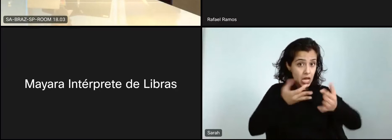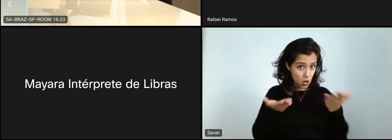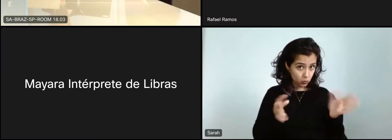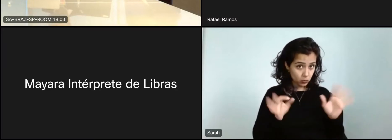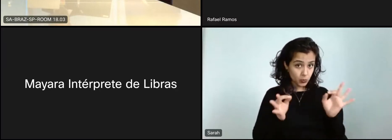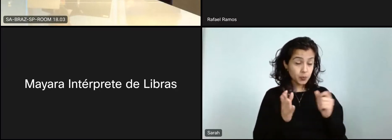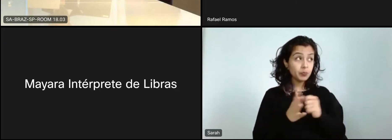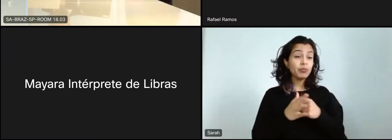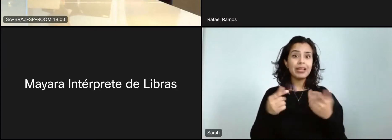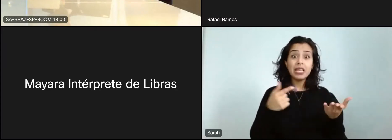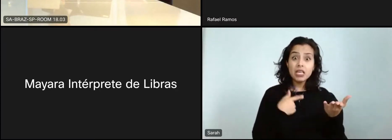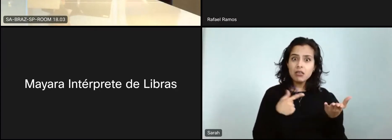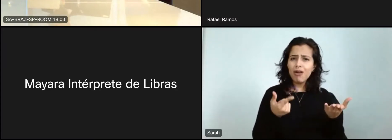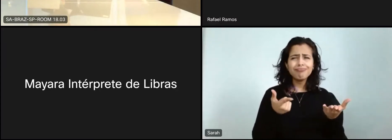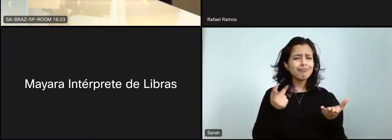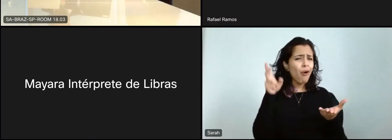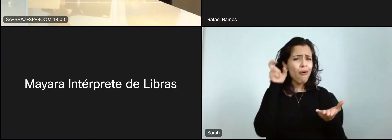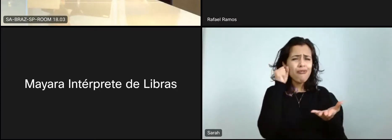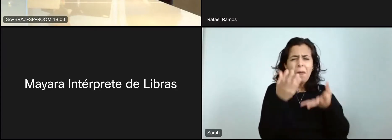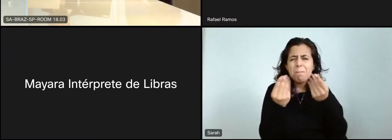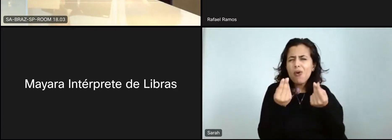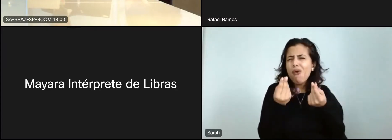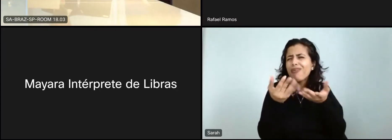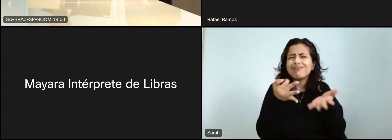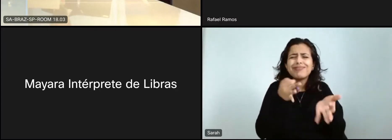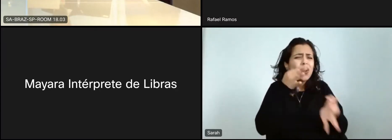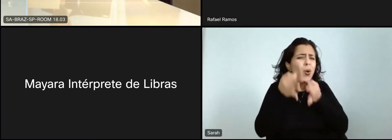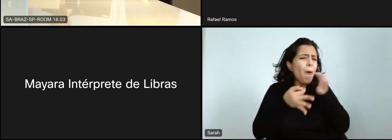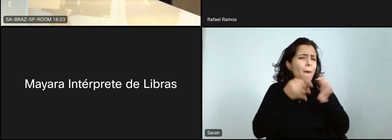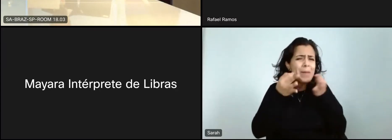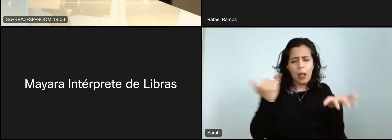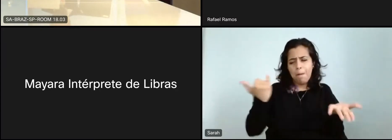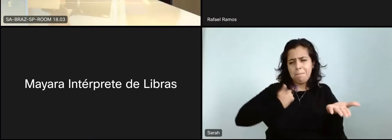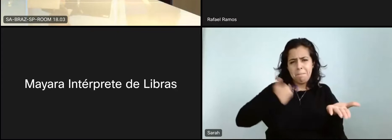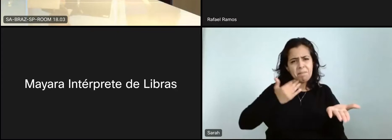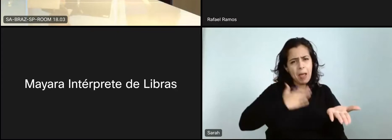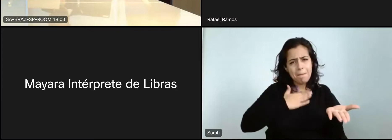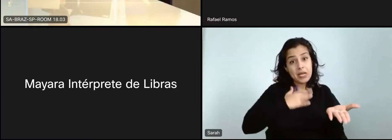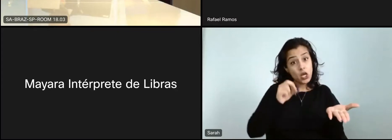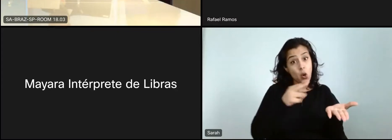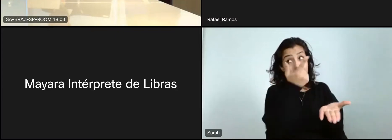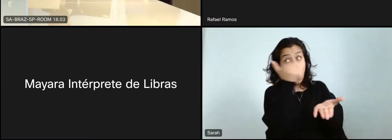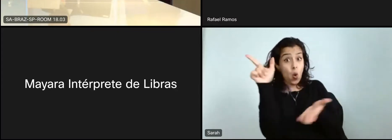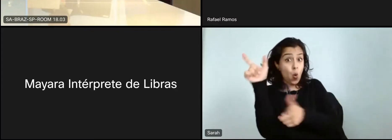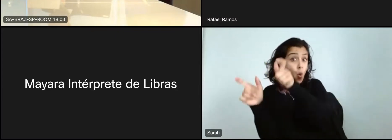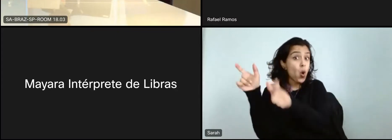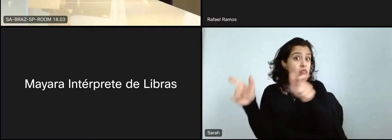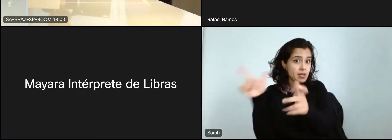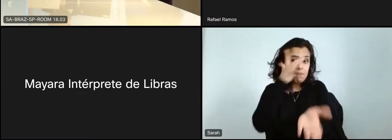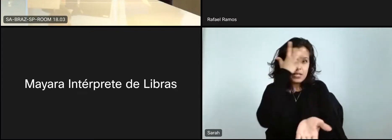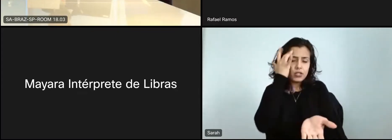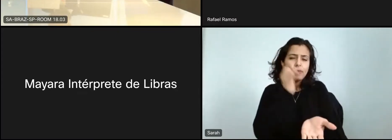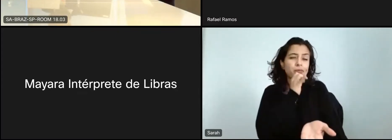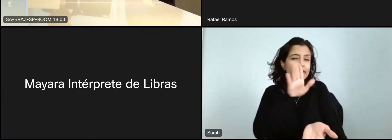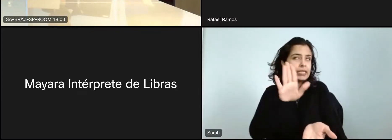eu ouvia muito, não só não necessariamente dirigidos para mim, mas dirigido também a outras pessoas, era muito no